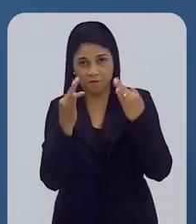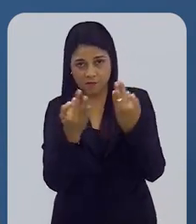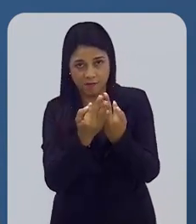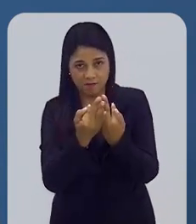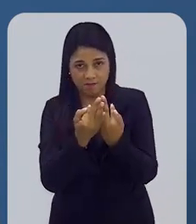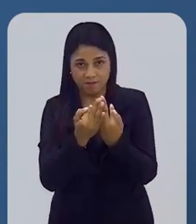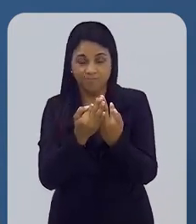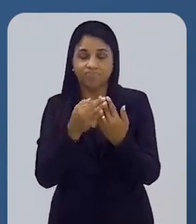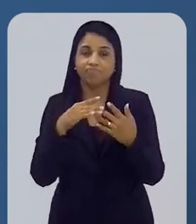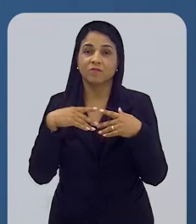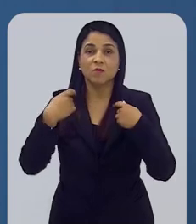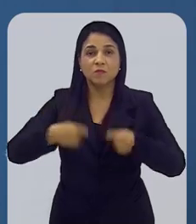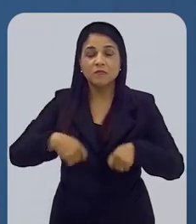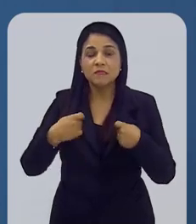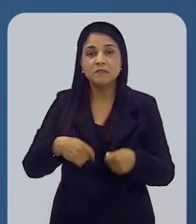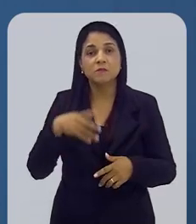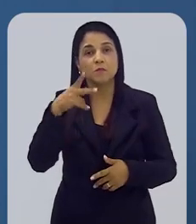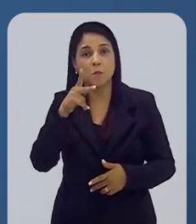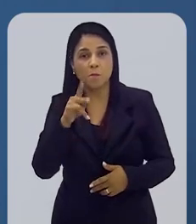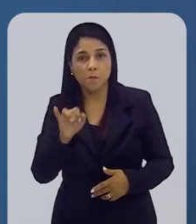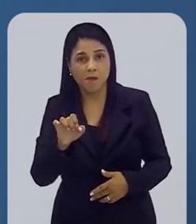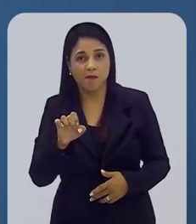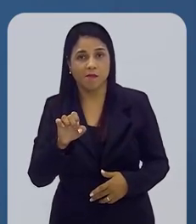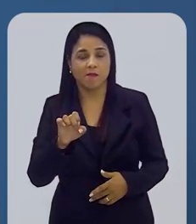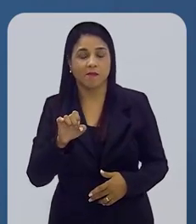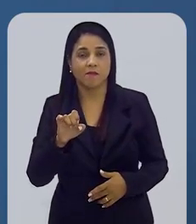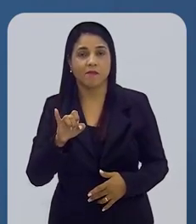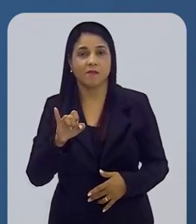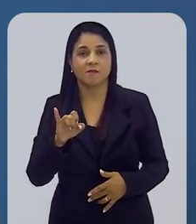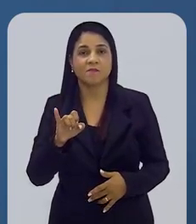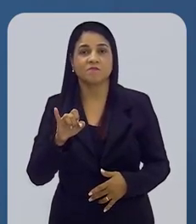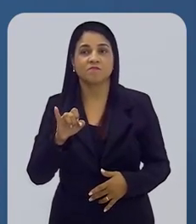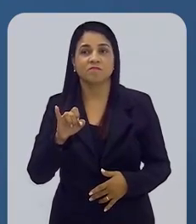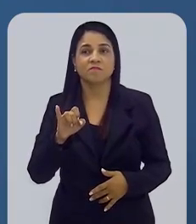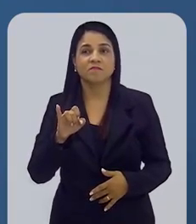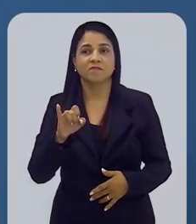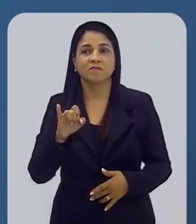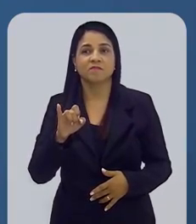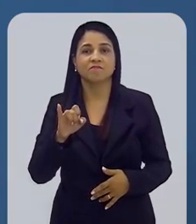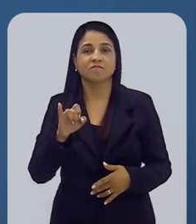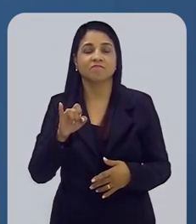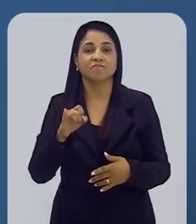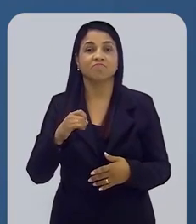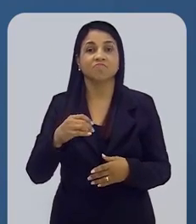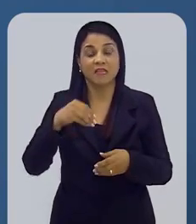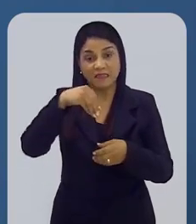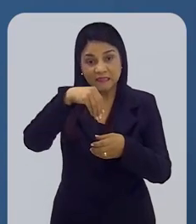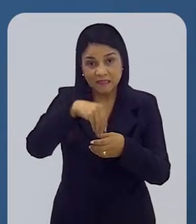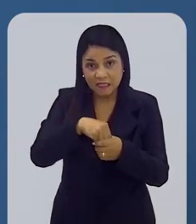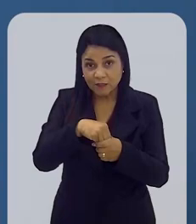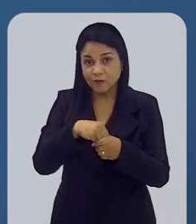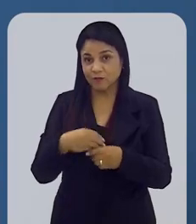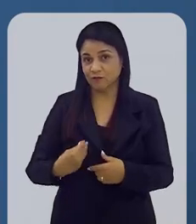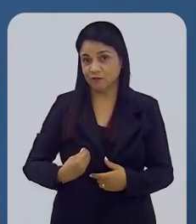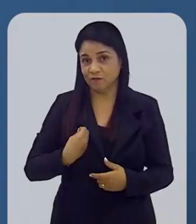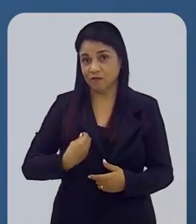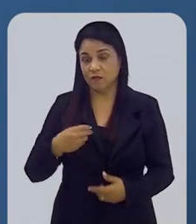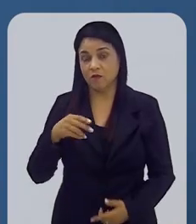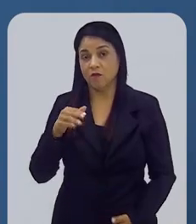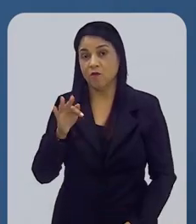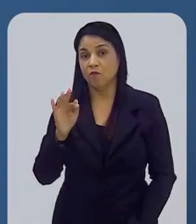deles, porque o meu pai, ele foi interno da antiga Funabem,